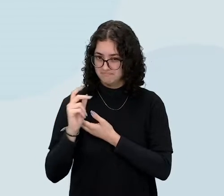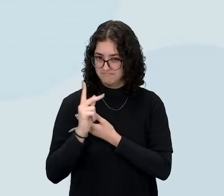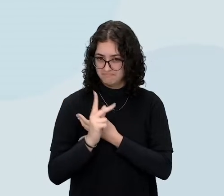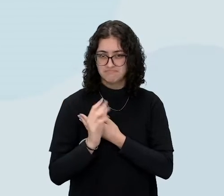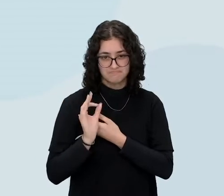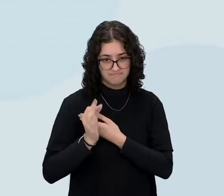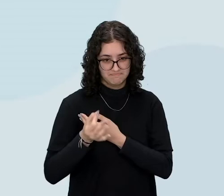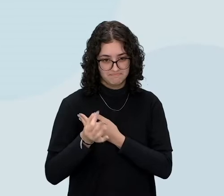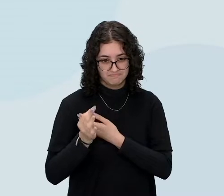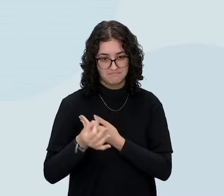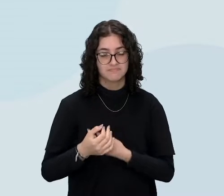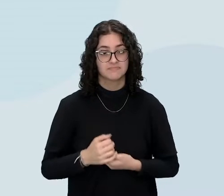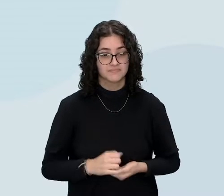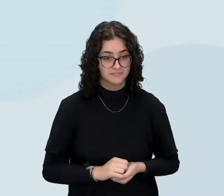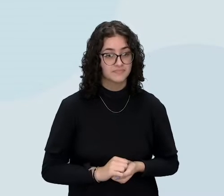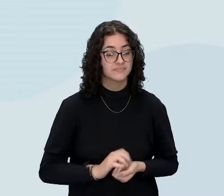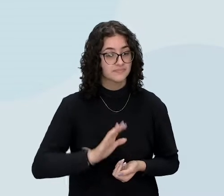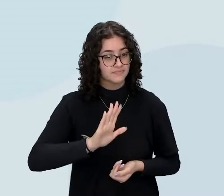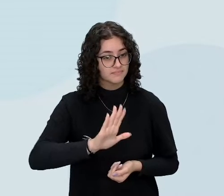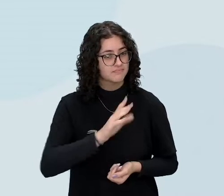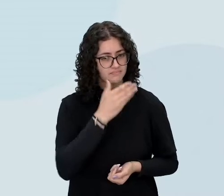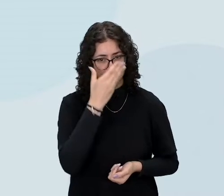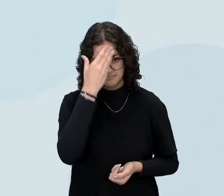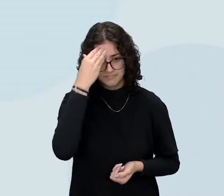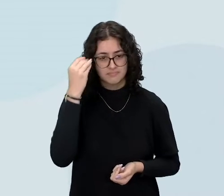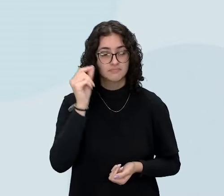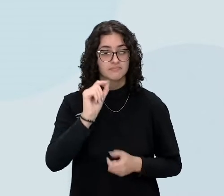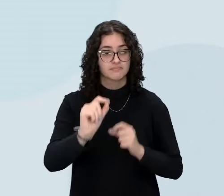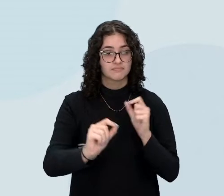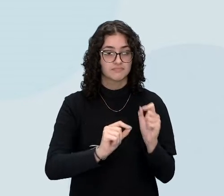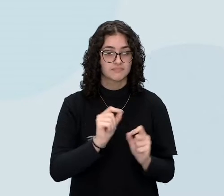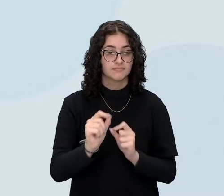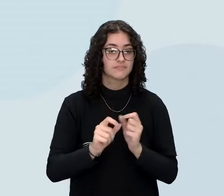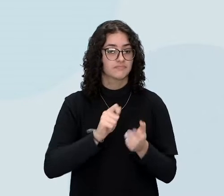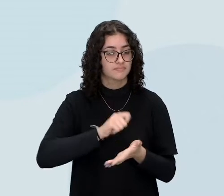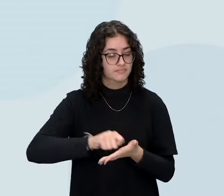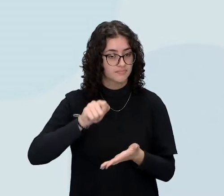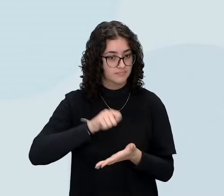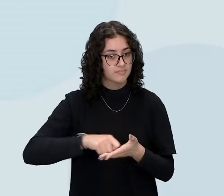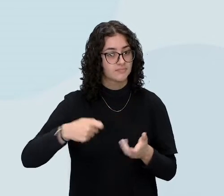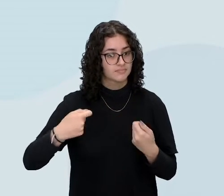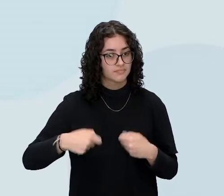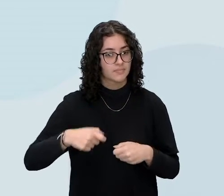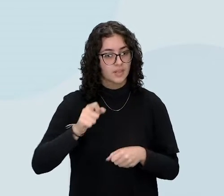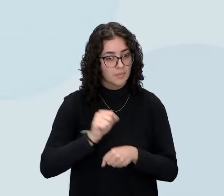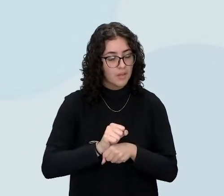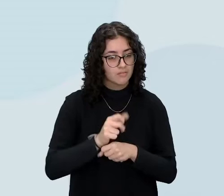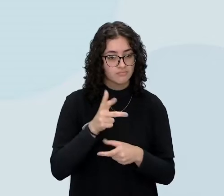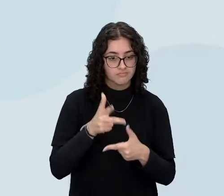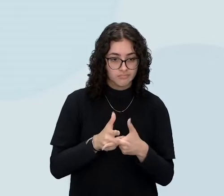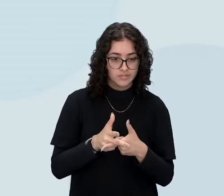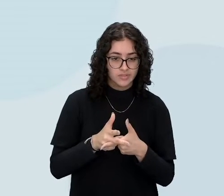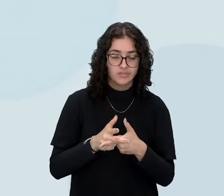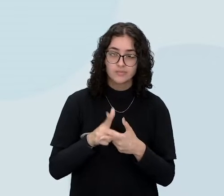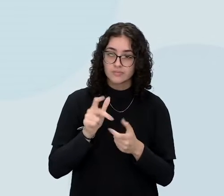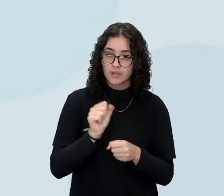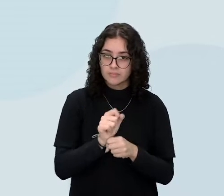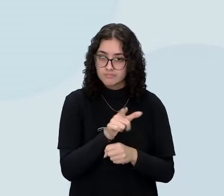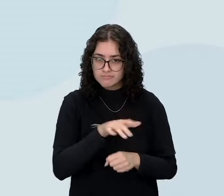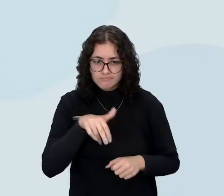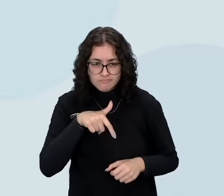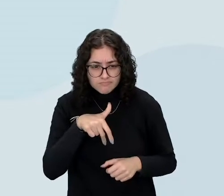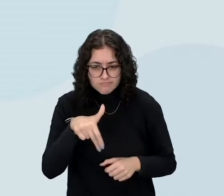certo? Bom, e claro, não esqueçam de pegar aí o diário de bordo. Então pausem o vídeo, aquele momentinho que vocês